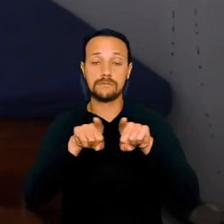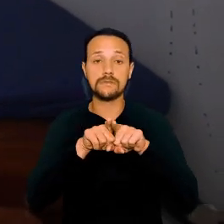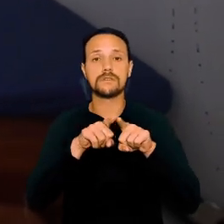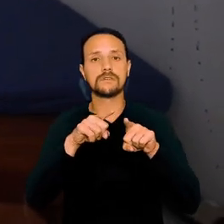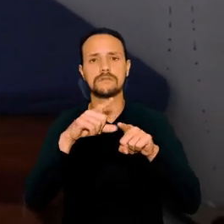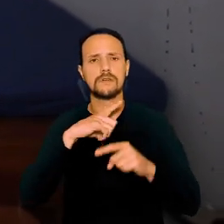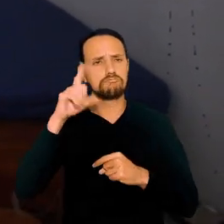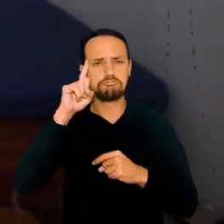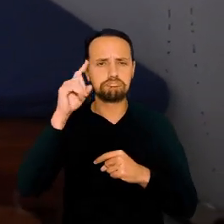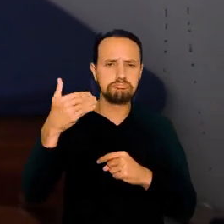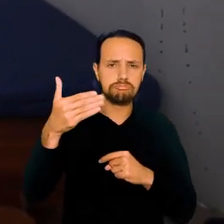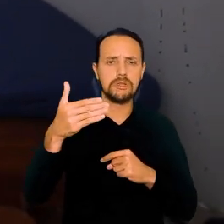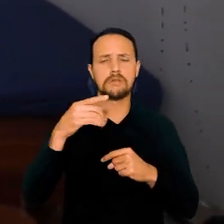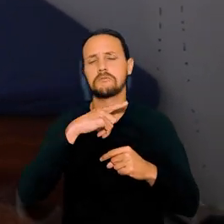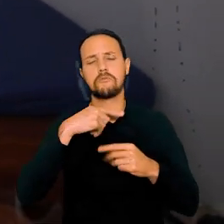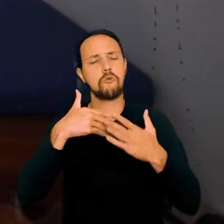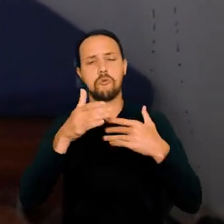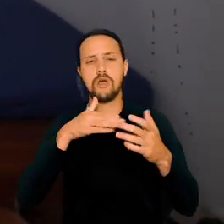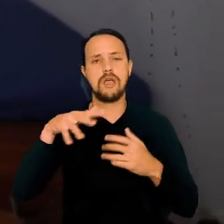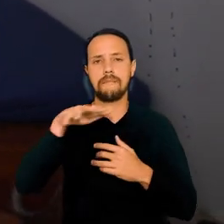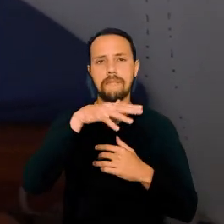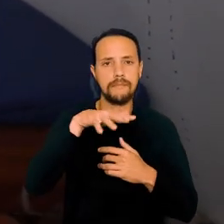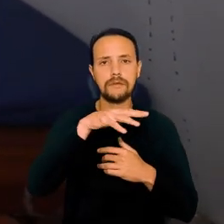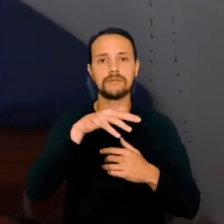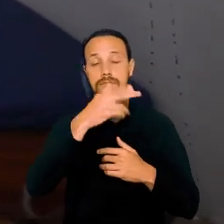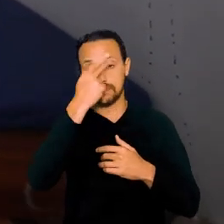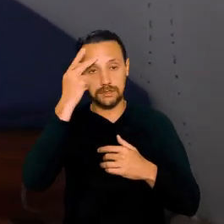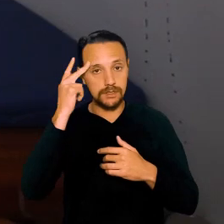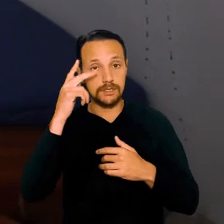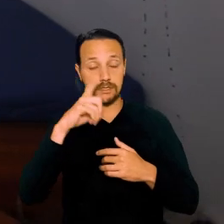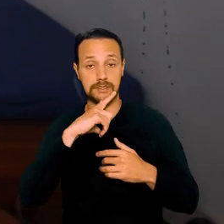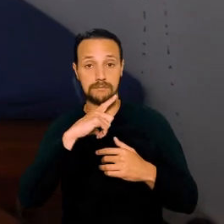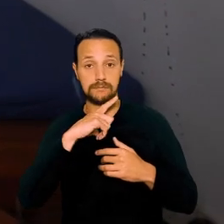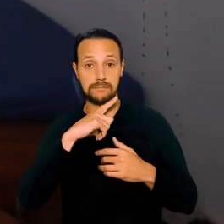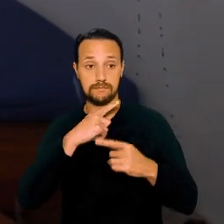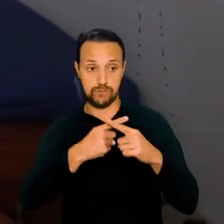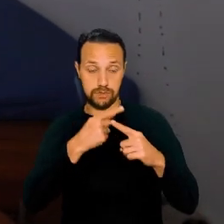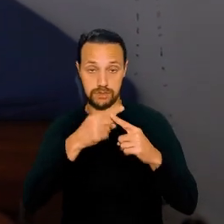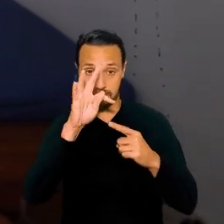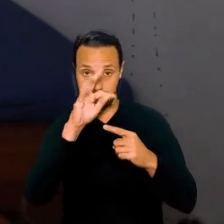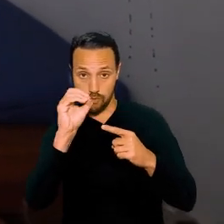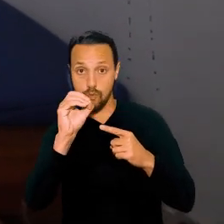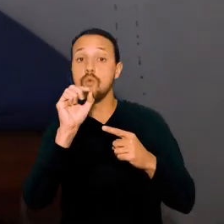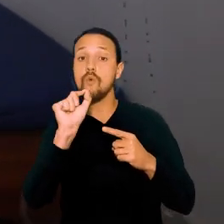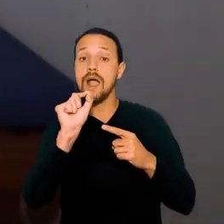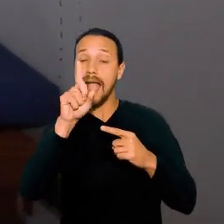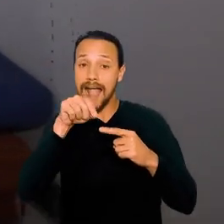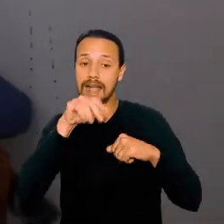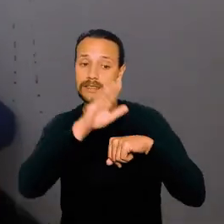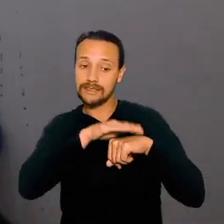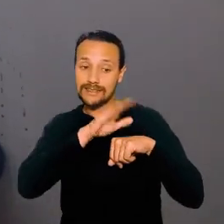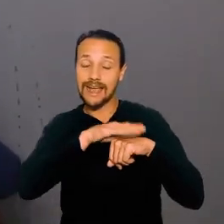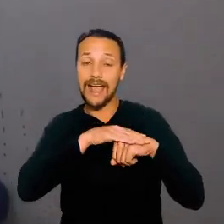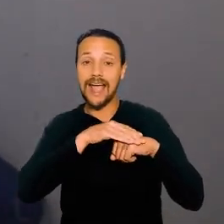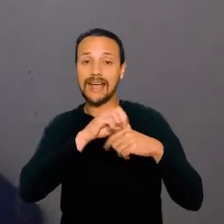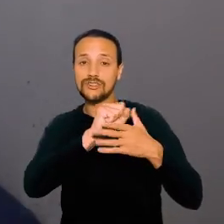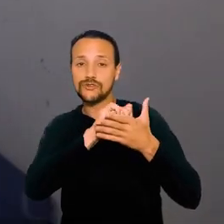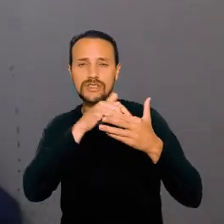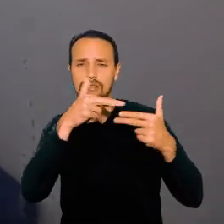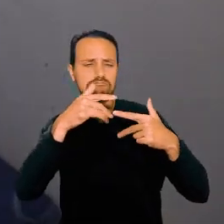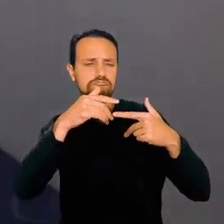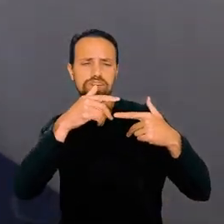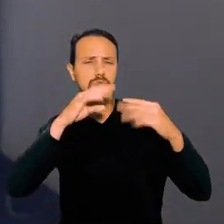pedagogia, nós vamos até as escolas, vemos a necessidade de fazer adaptações de mobiliário, adaptação